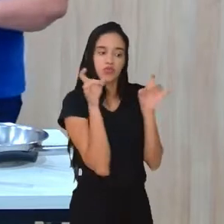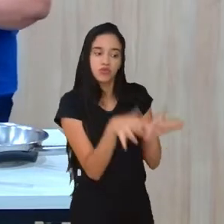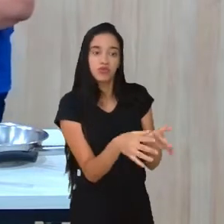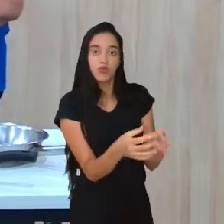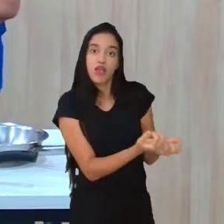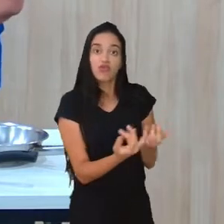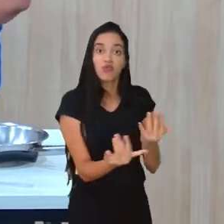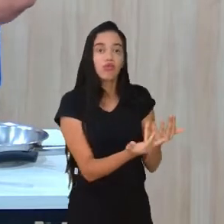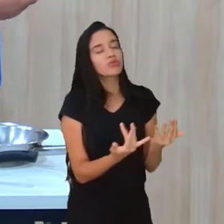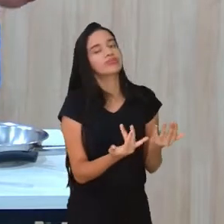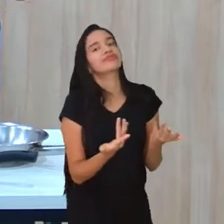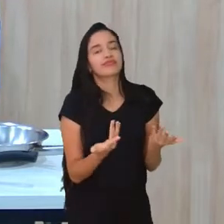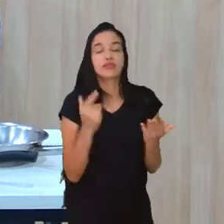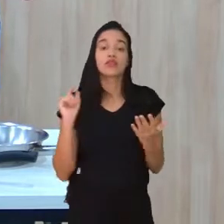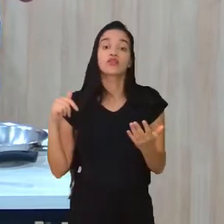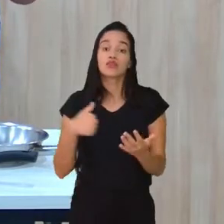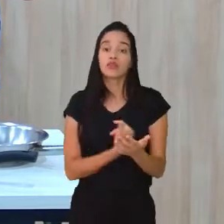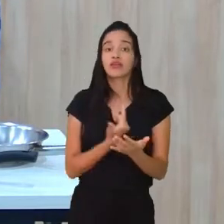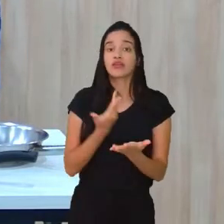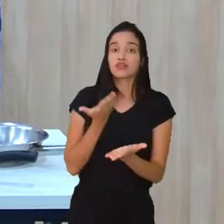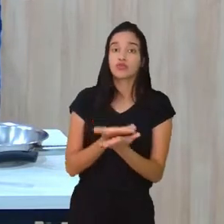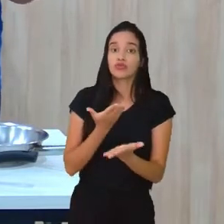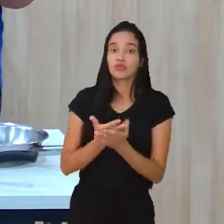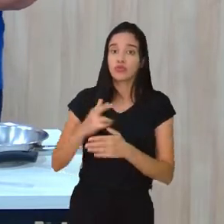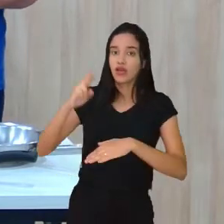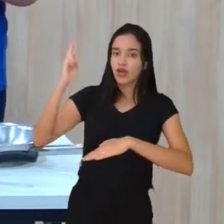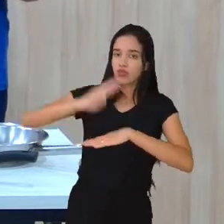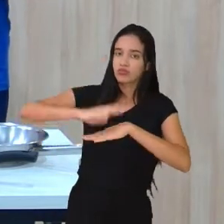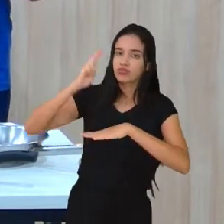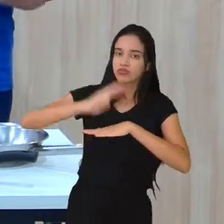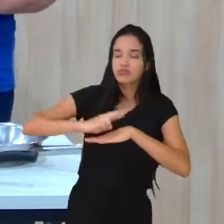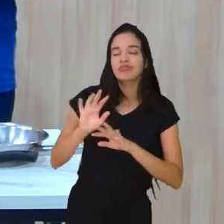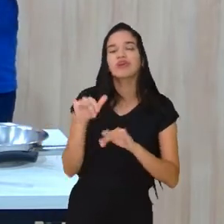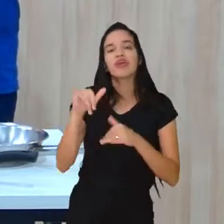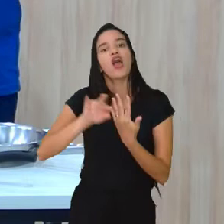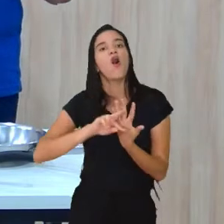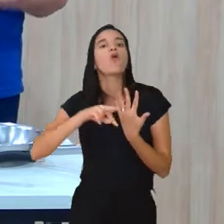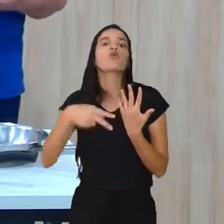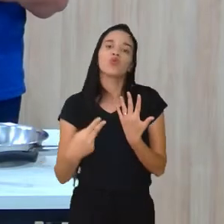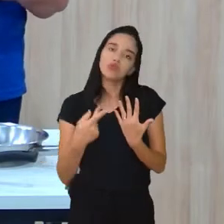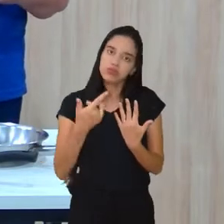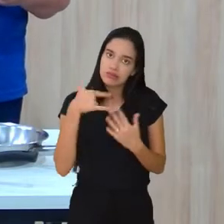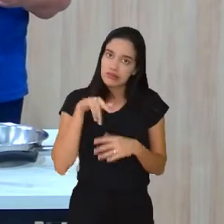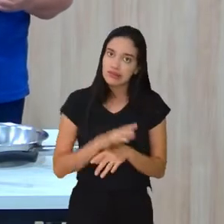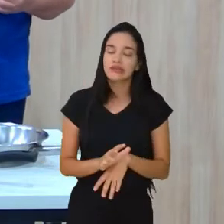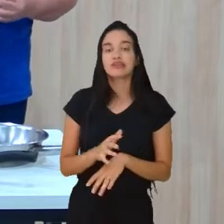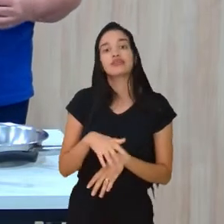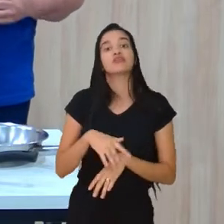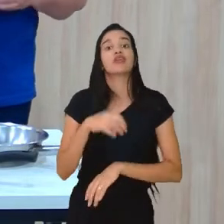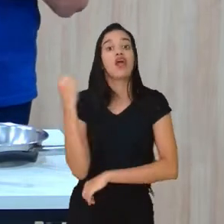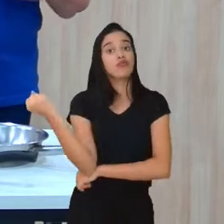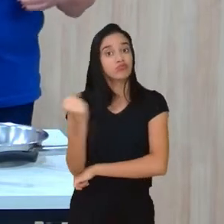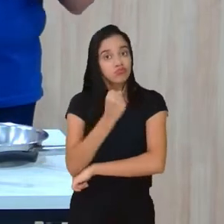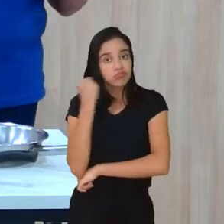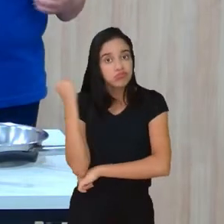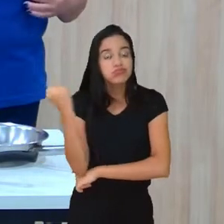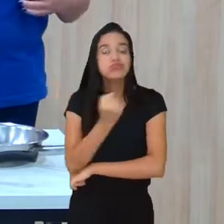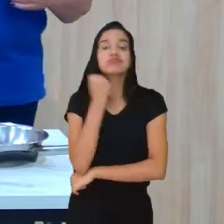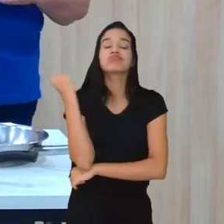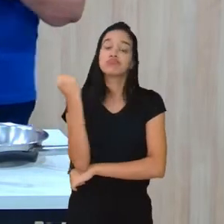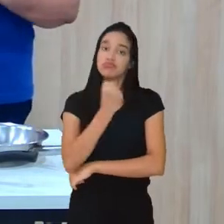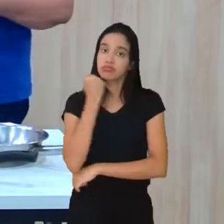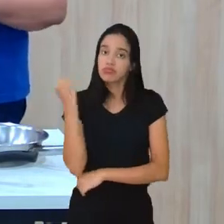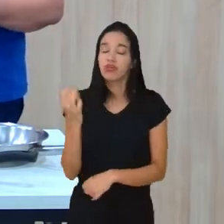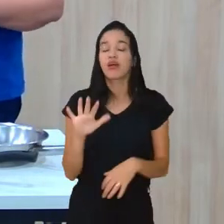a gente está estudando aqui, olha, a irradiação queima e as consequências são muito graves. né? Aqui próximo,